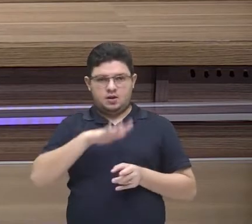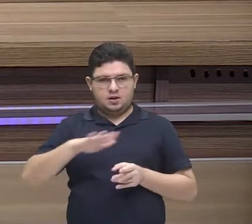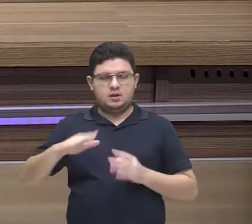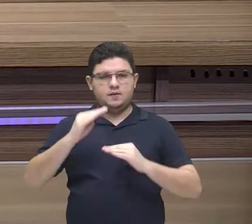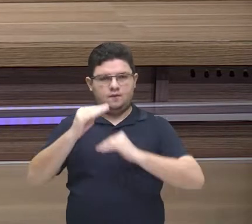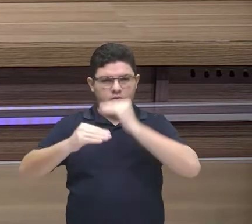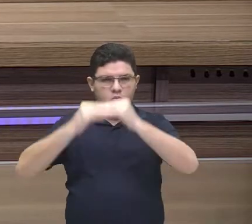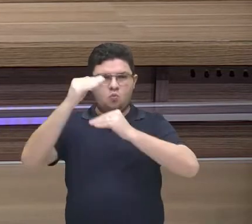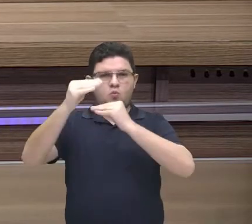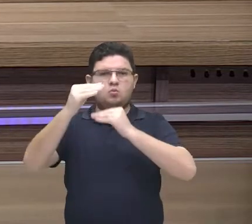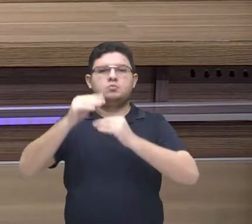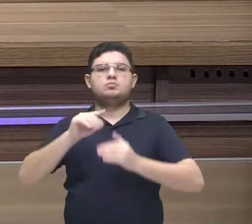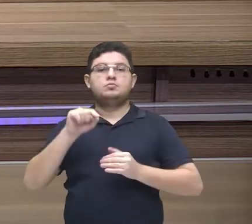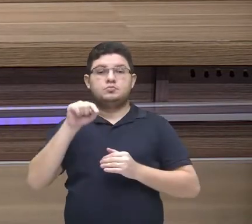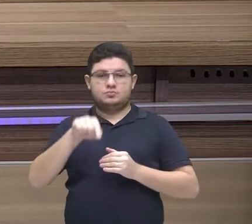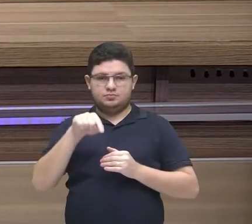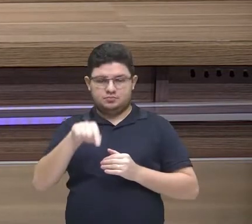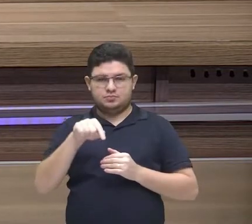dia, ela